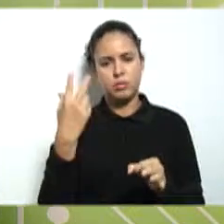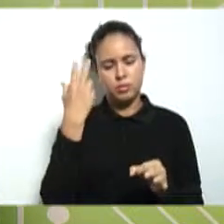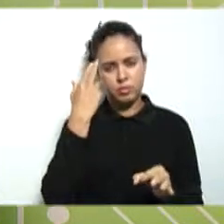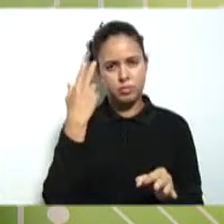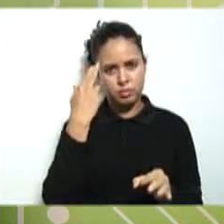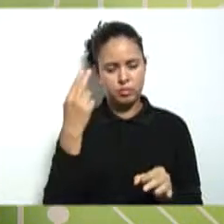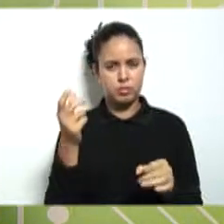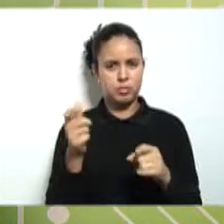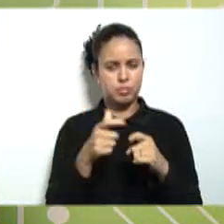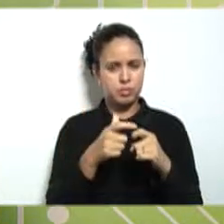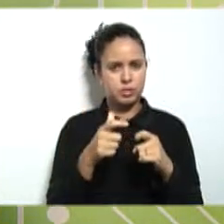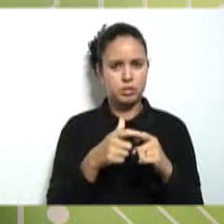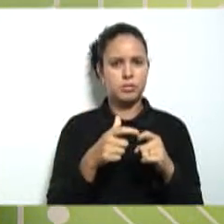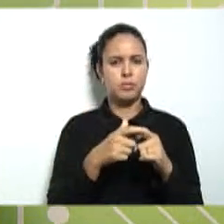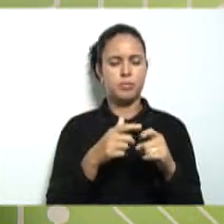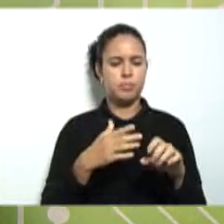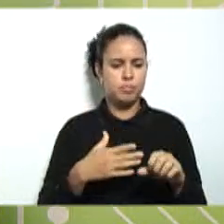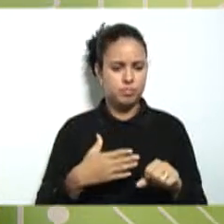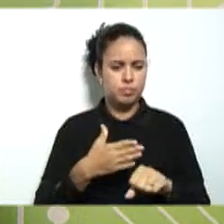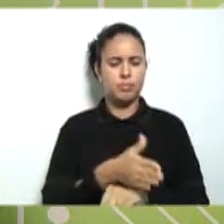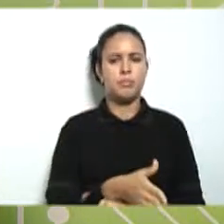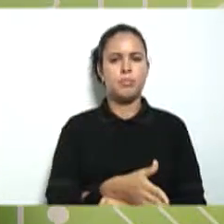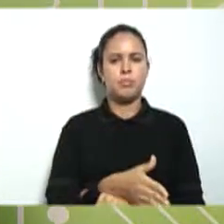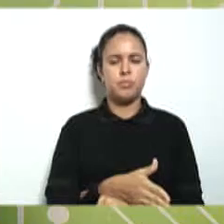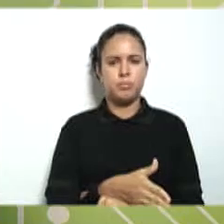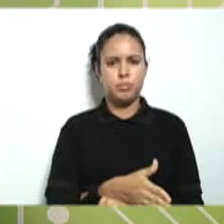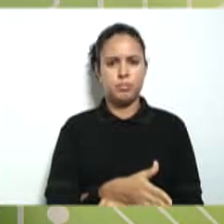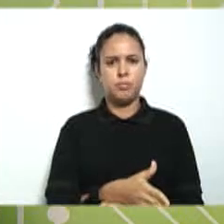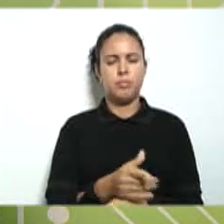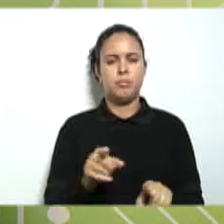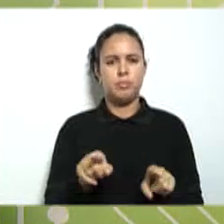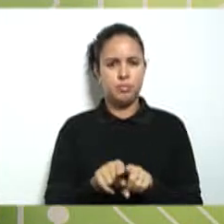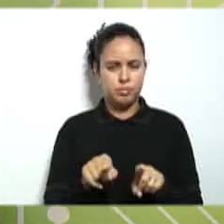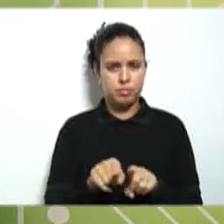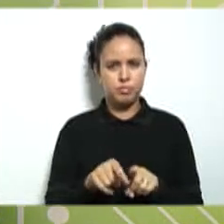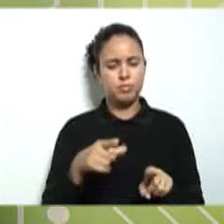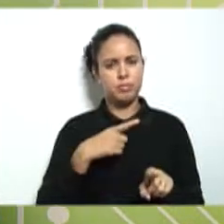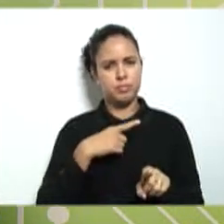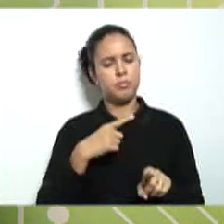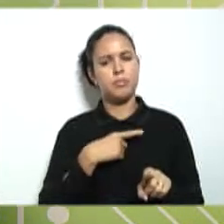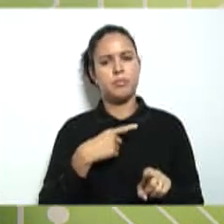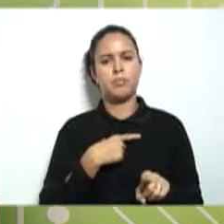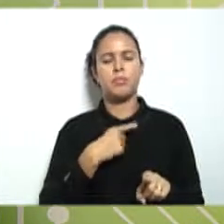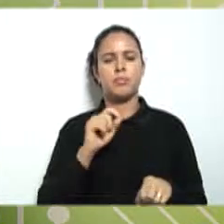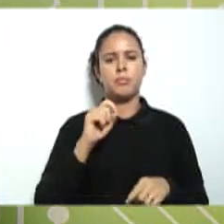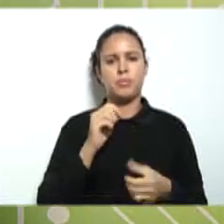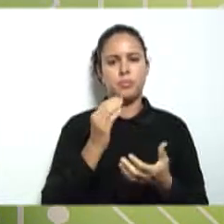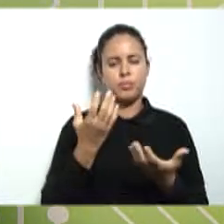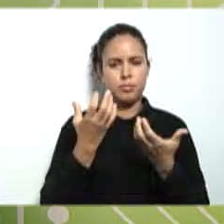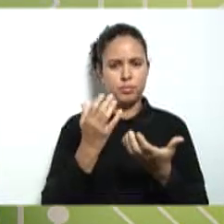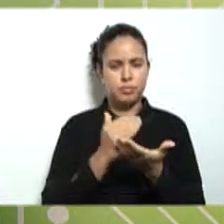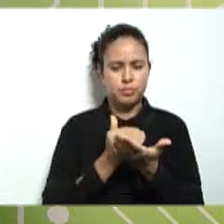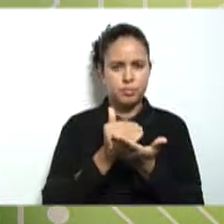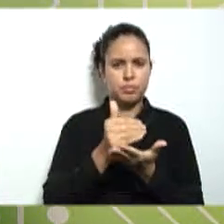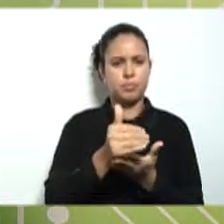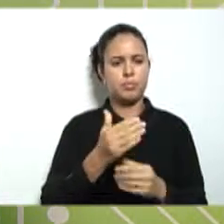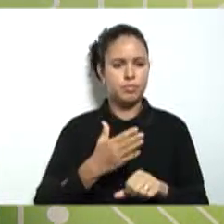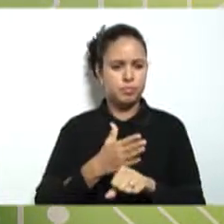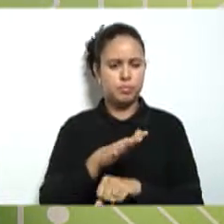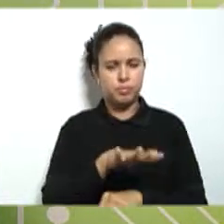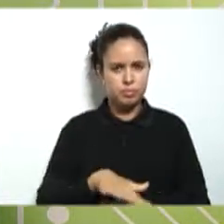aqueles recém-formados ou aqueles que recentemente montaram um escritório, né, um consultório médico e querem começar a se inserir no